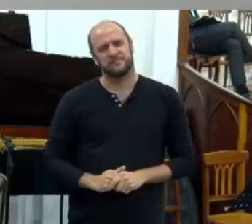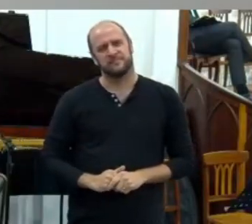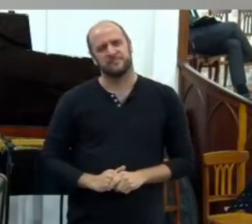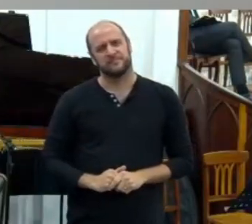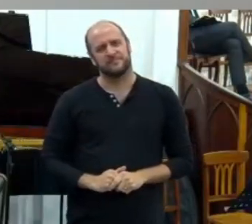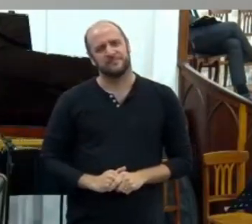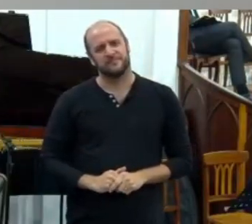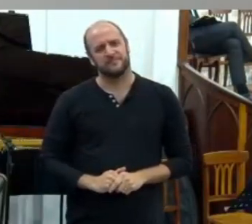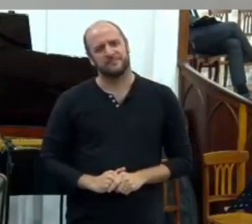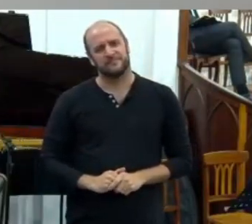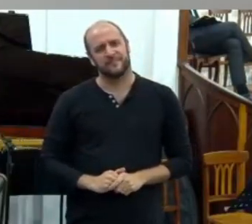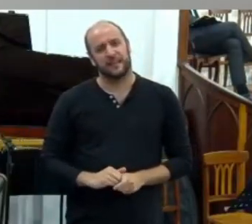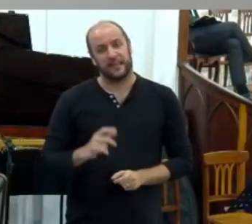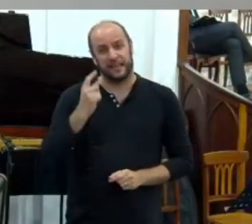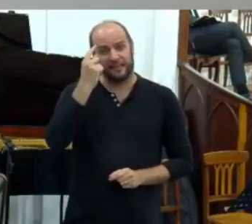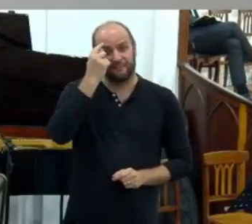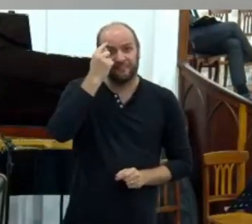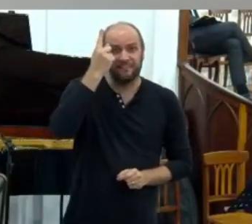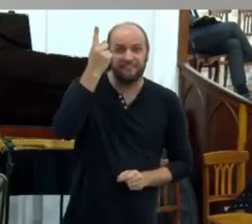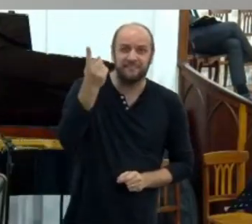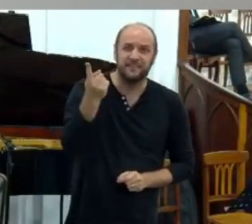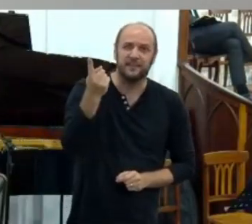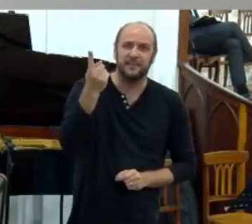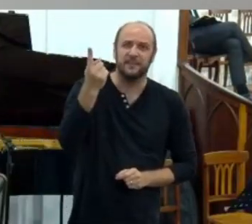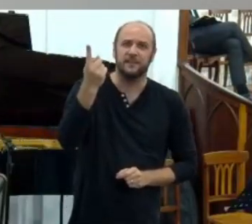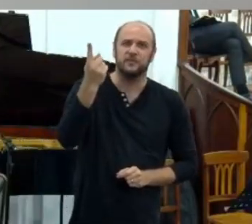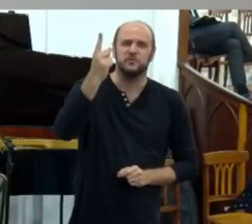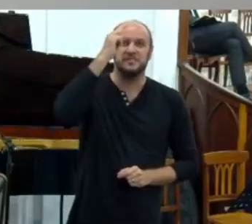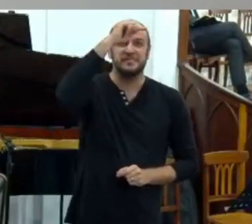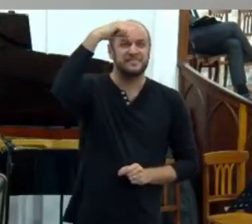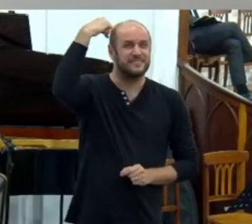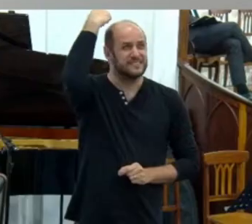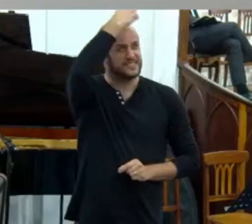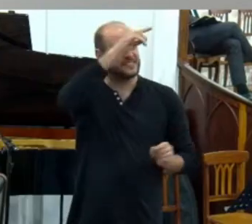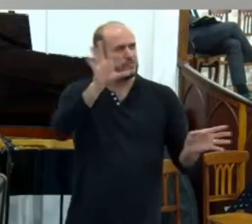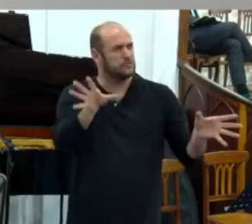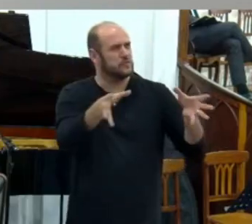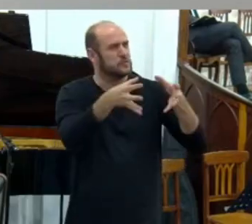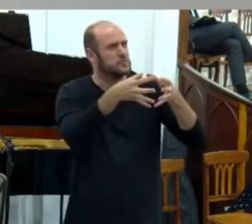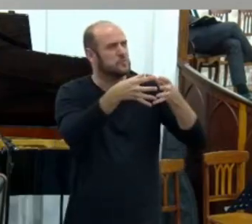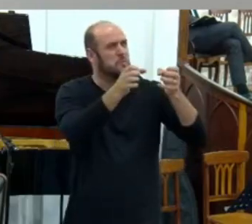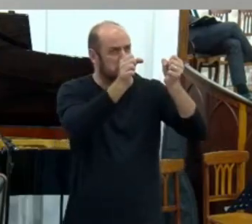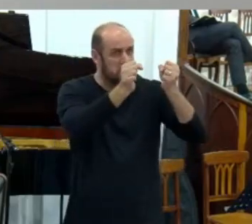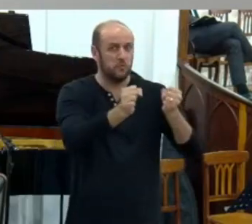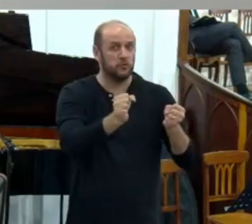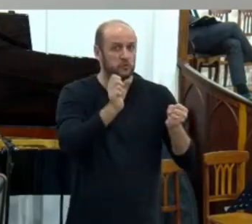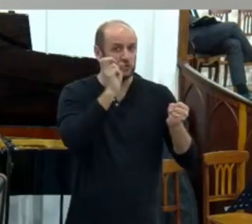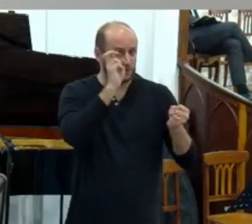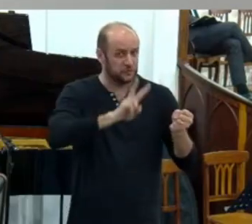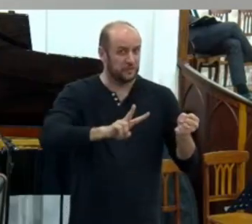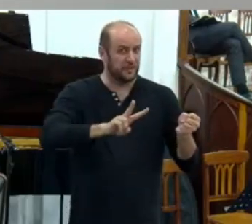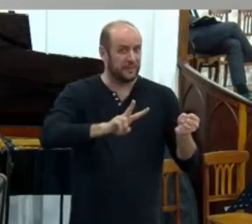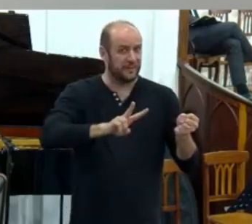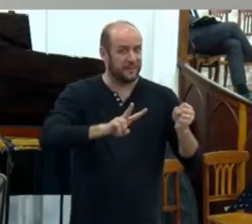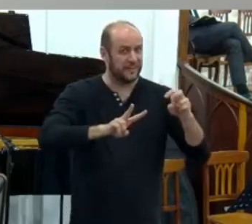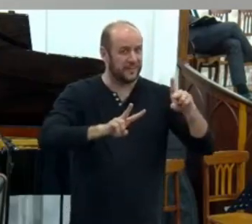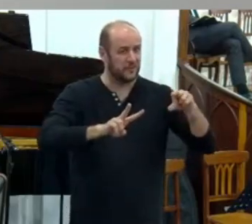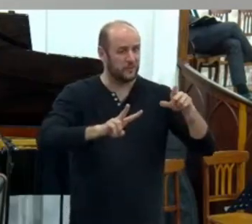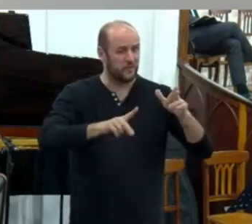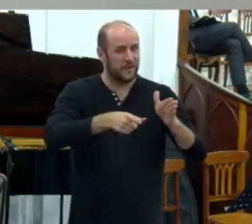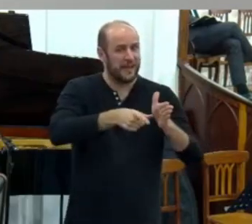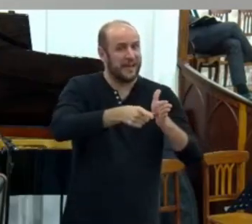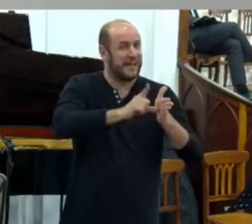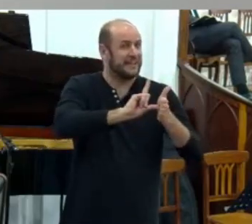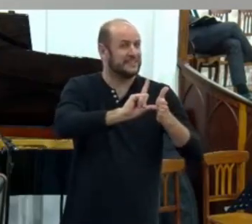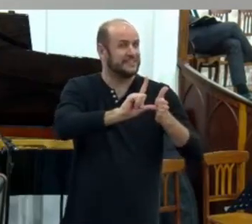Nesse sentido, o santo ajuntamento pode ser visto como a antessala